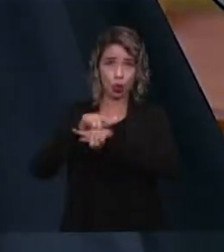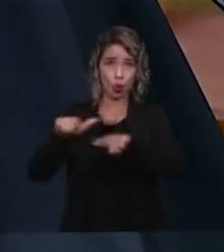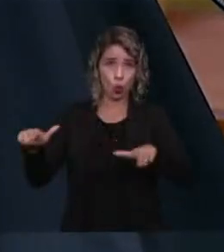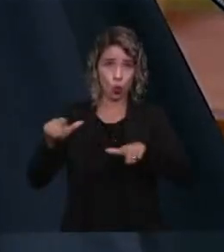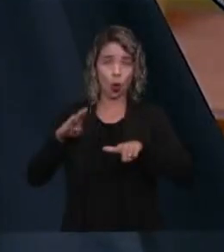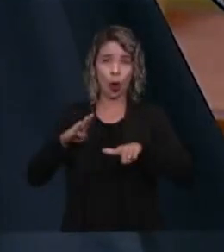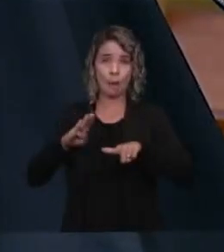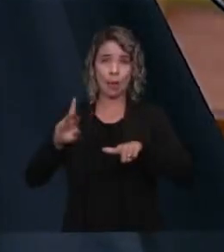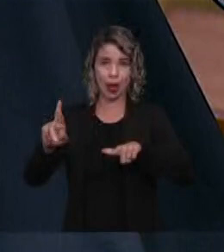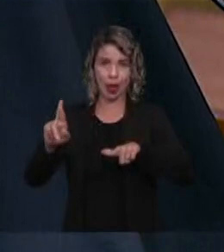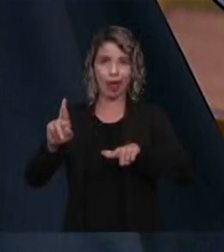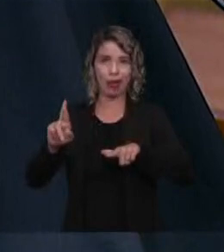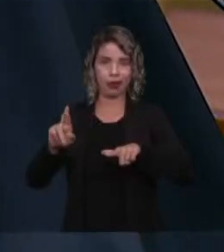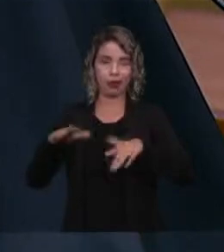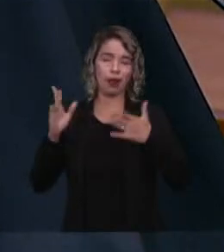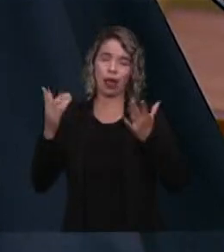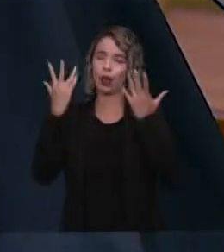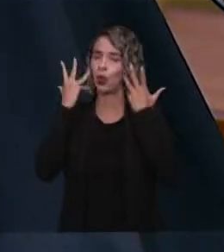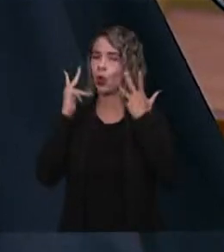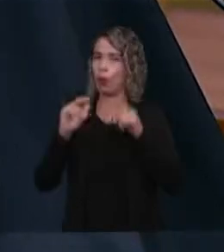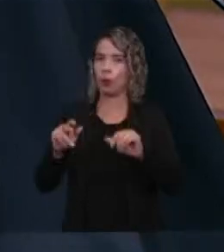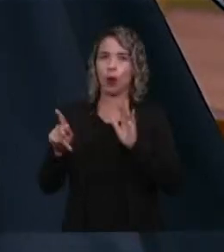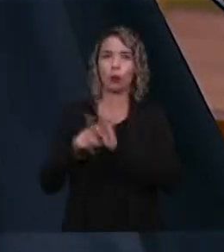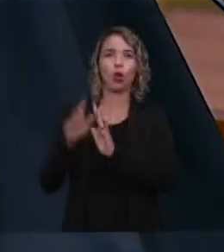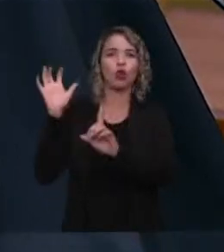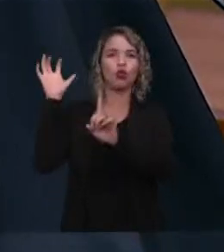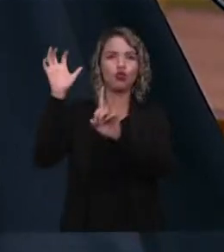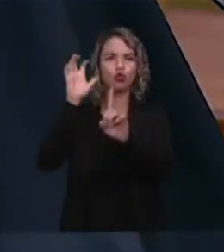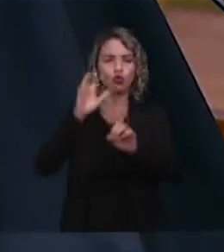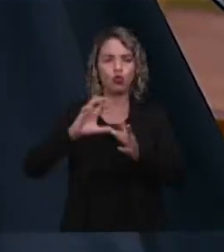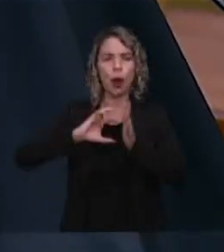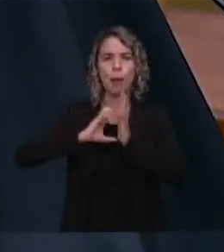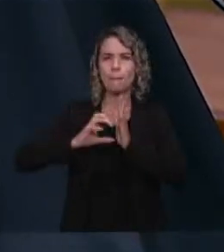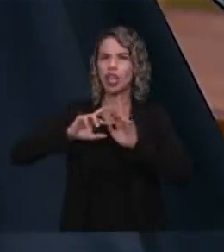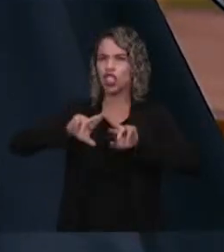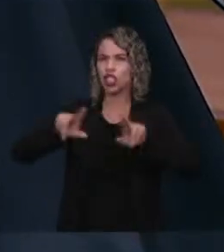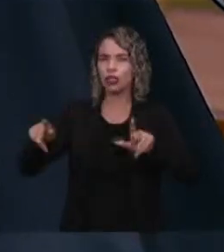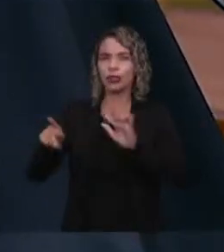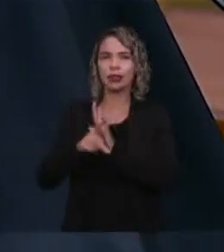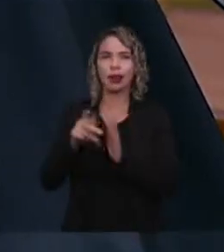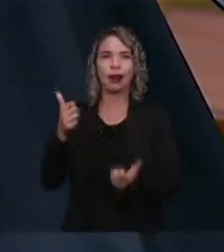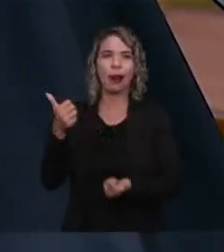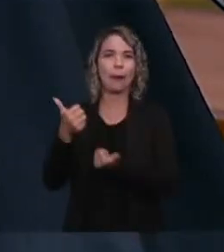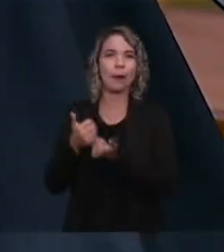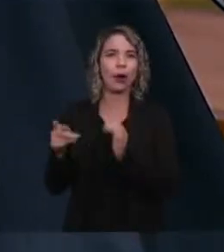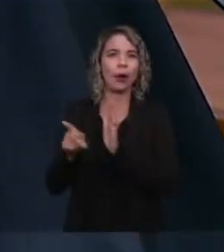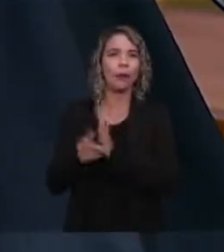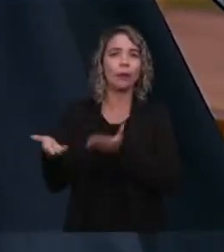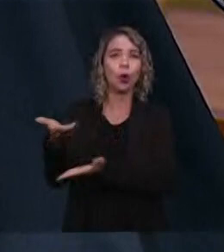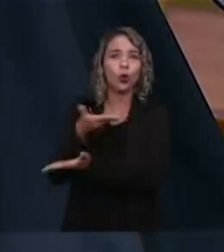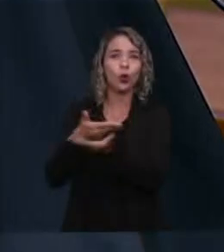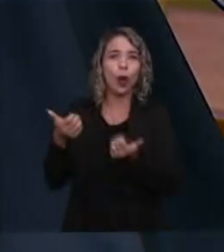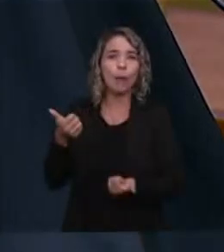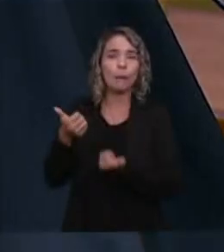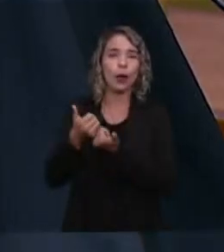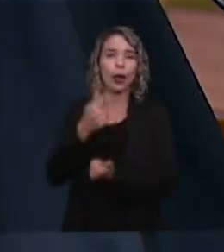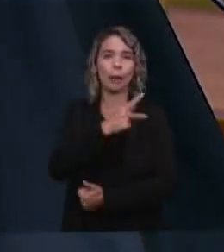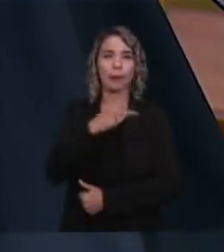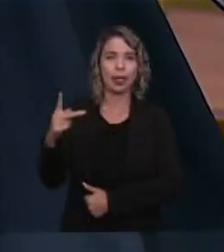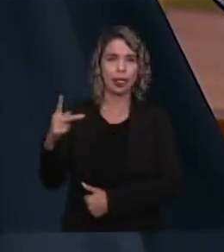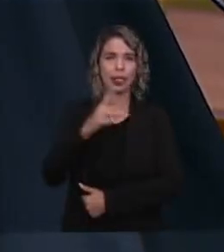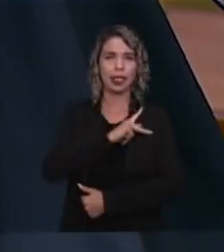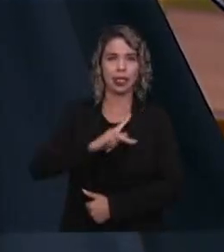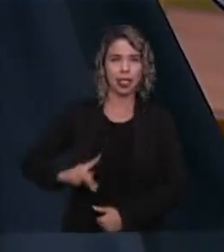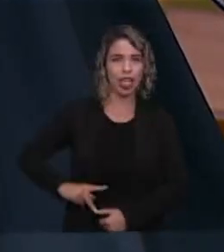e houve, o que é natural nesses casos, pressão de vários partidos que apoiavam, que faziam parte da coligação que apoiava o presidente Lula